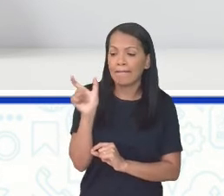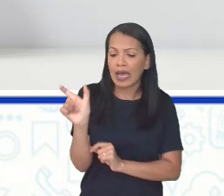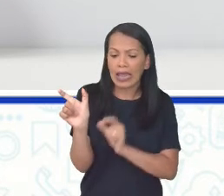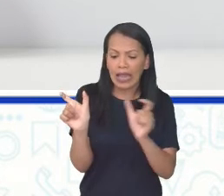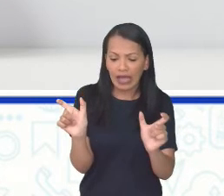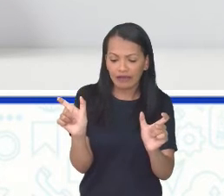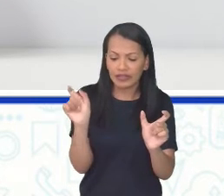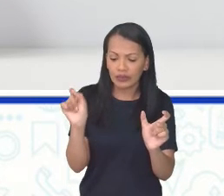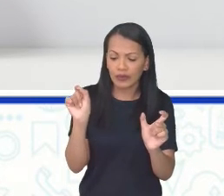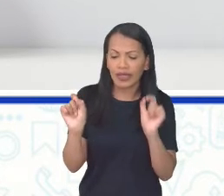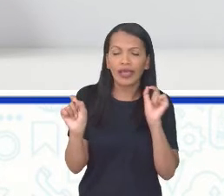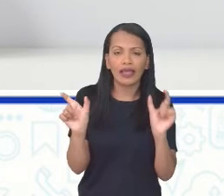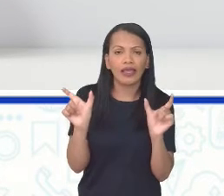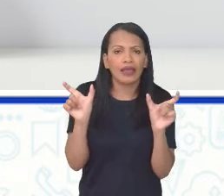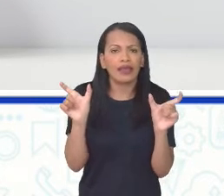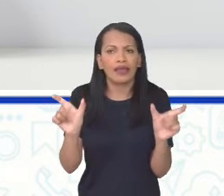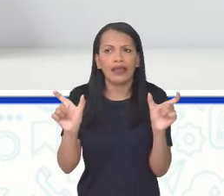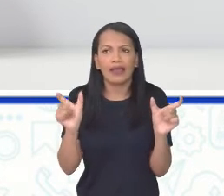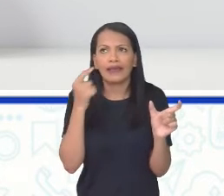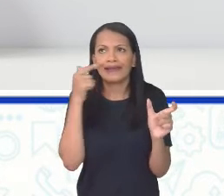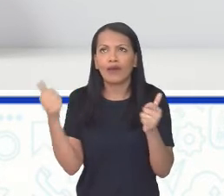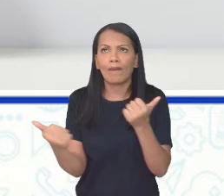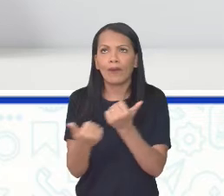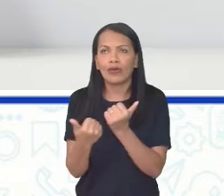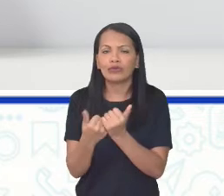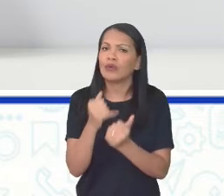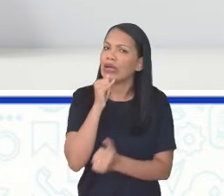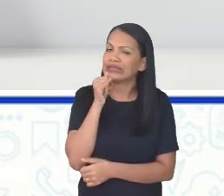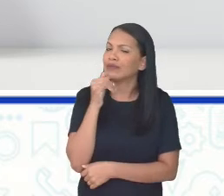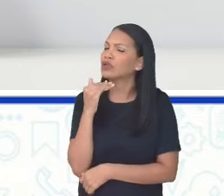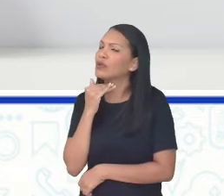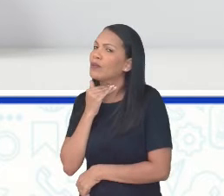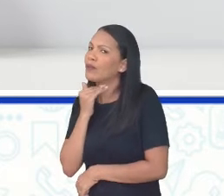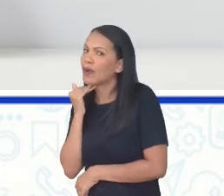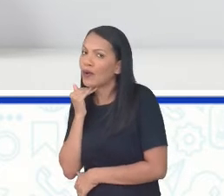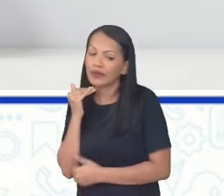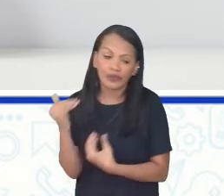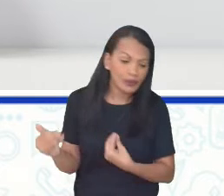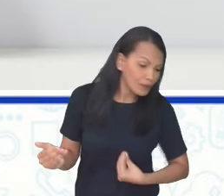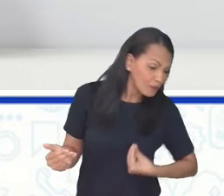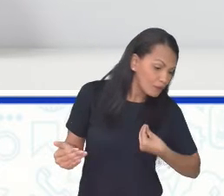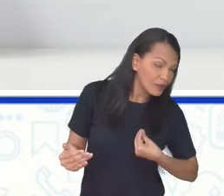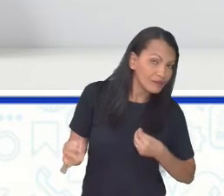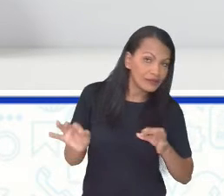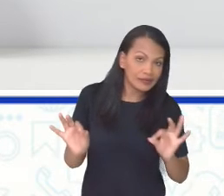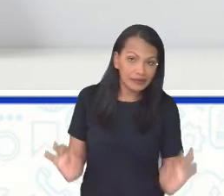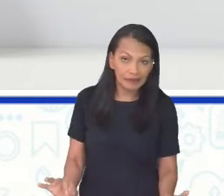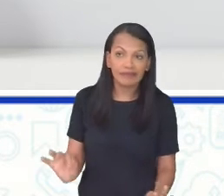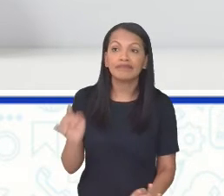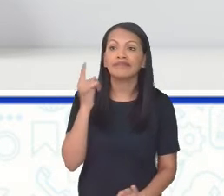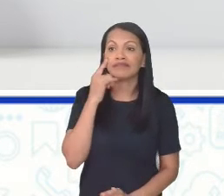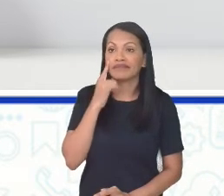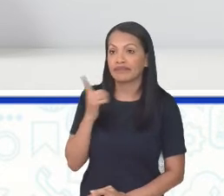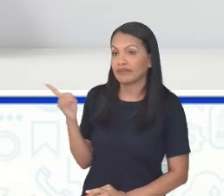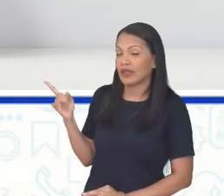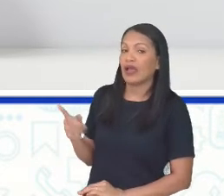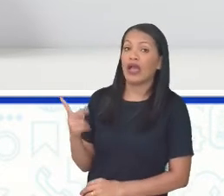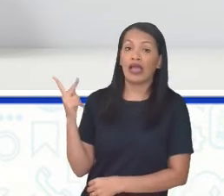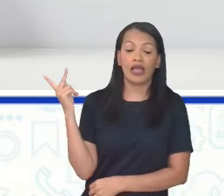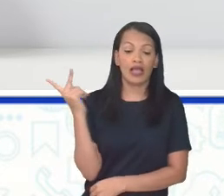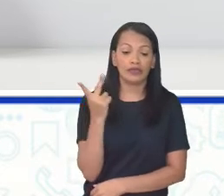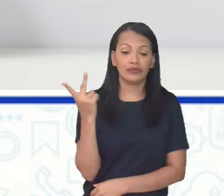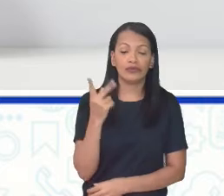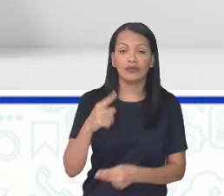Em ambos os casos, no entanto, as palavras possuem grafias diferentes uma das outras, não é? Então, nós temos